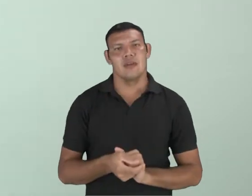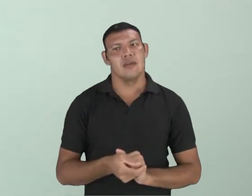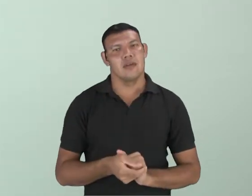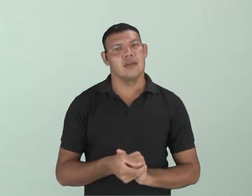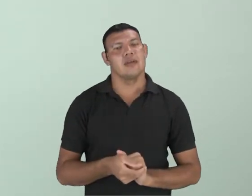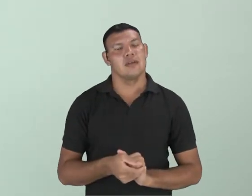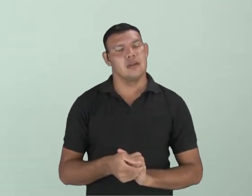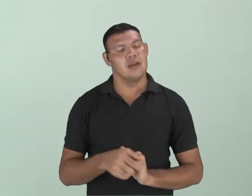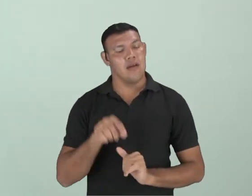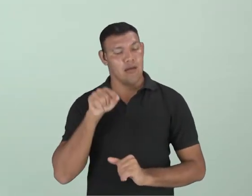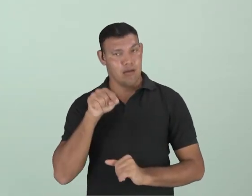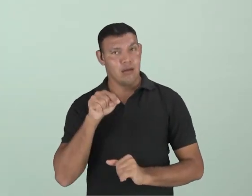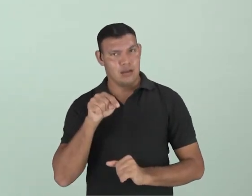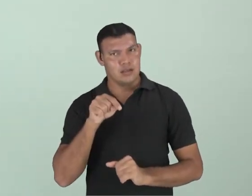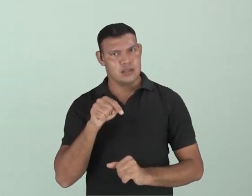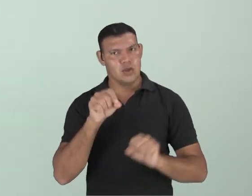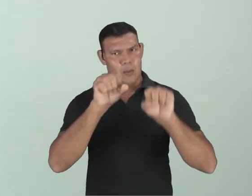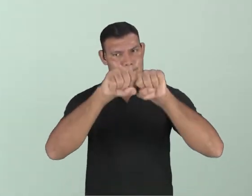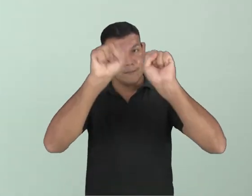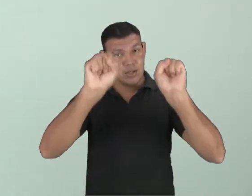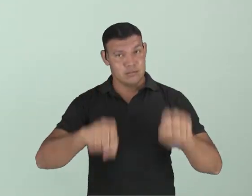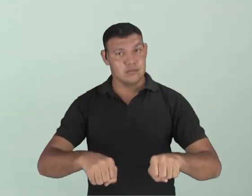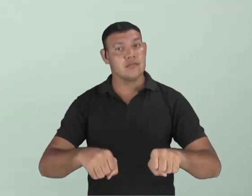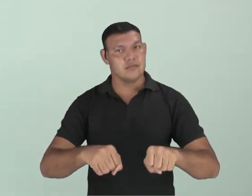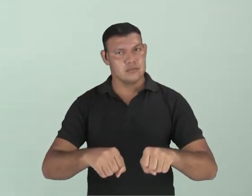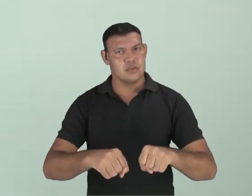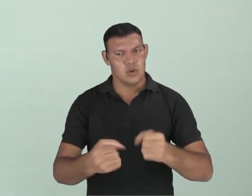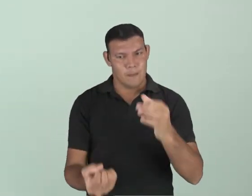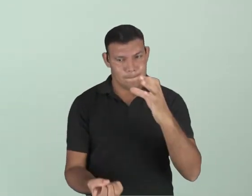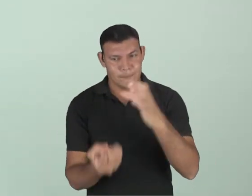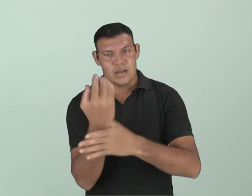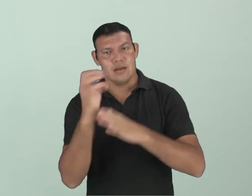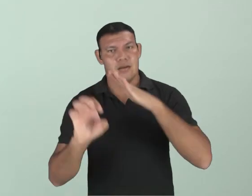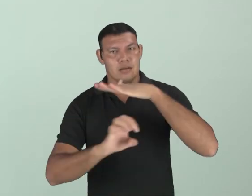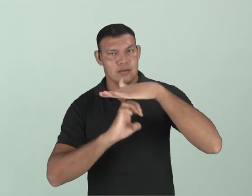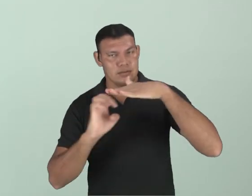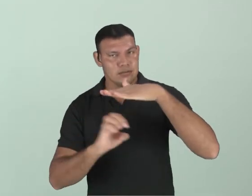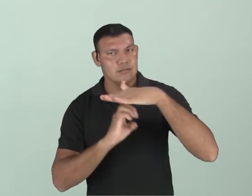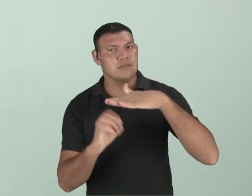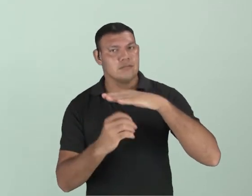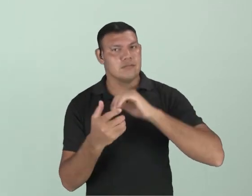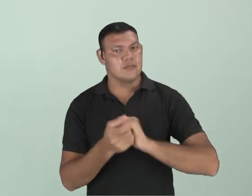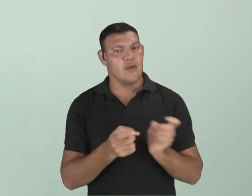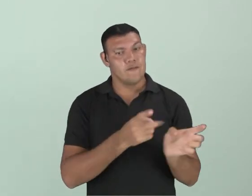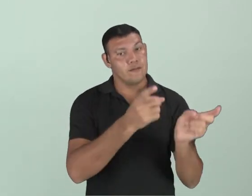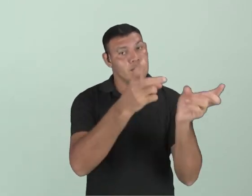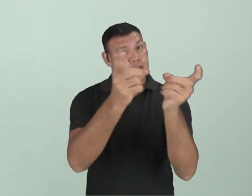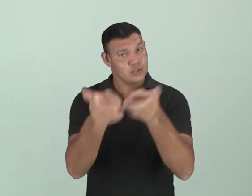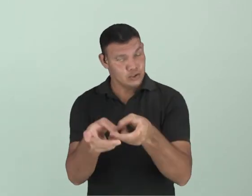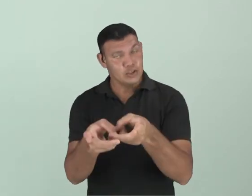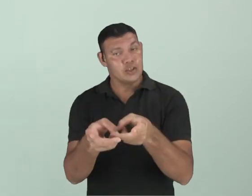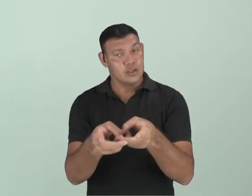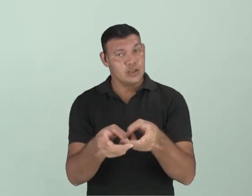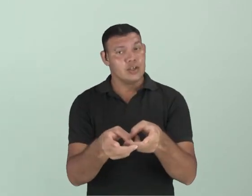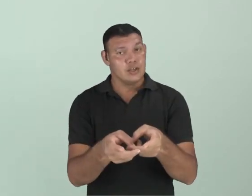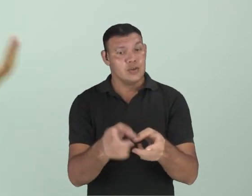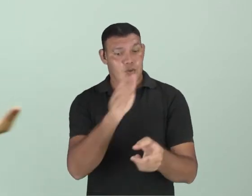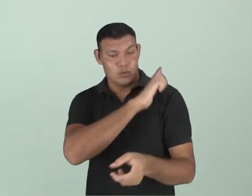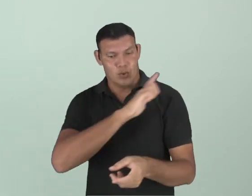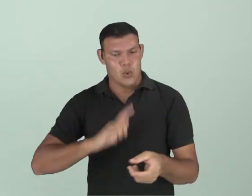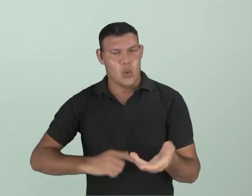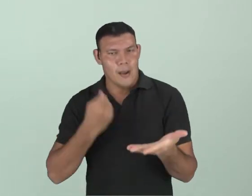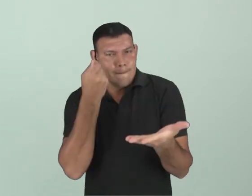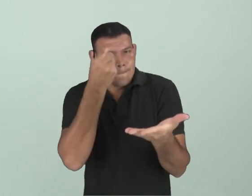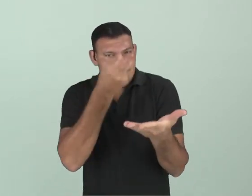é um sistema, pessoal. Esse sistema ele foi feito por uma empresa e, consequentemente, vendido para o governo. Então, o governo acaba